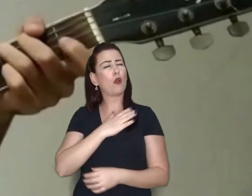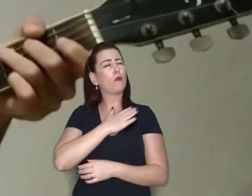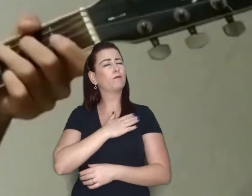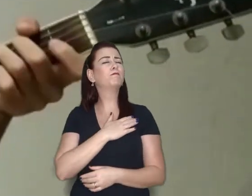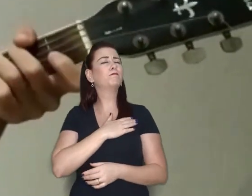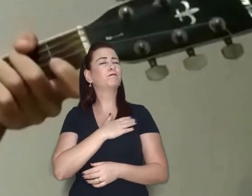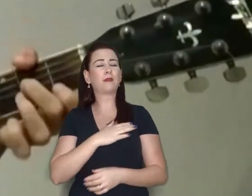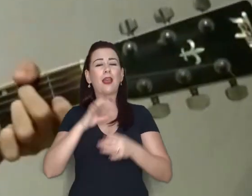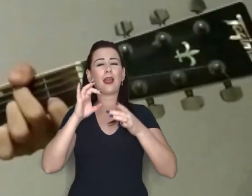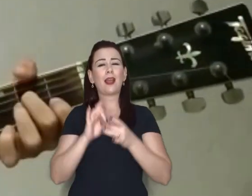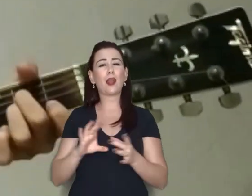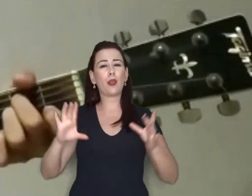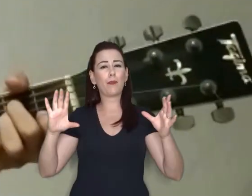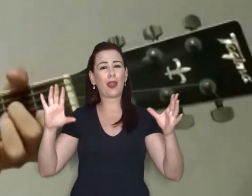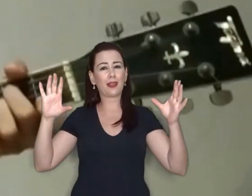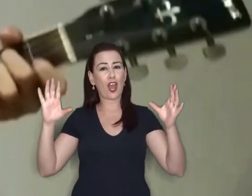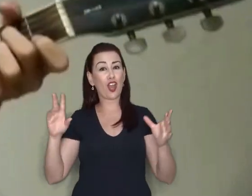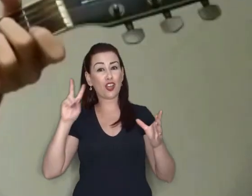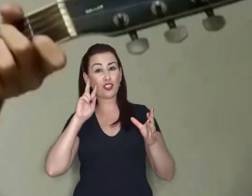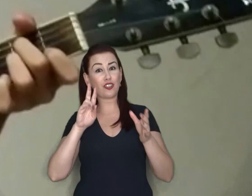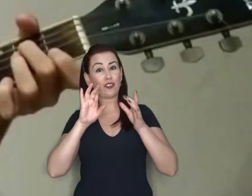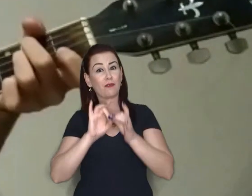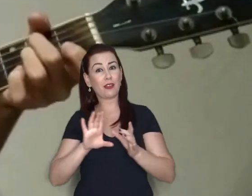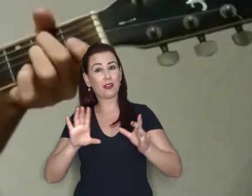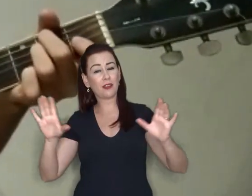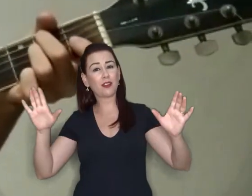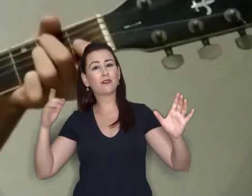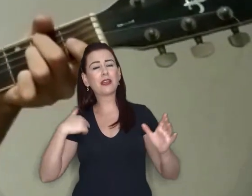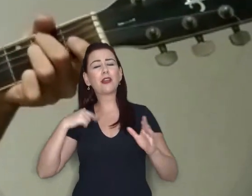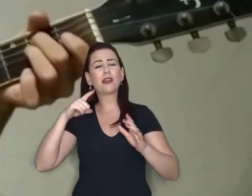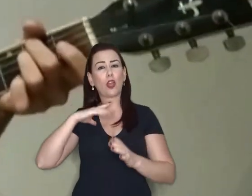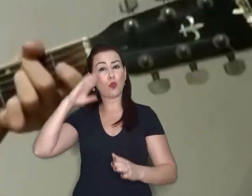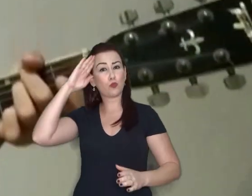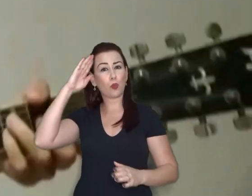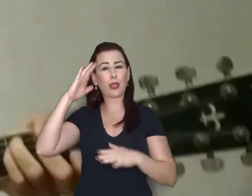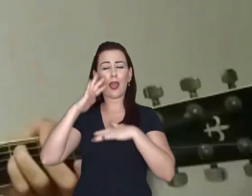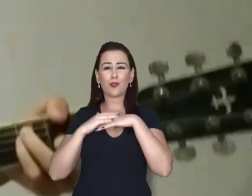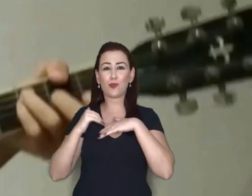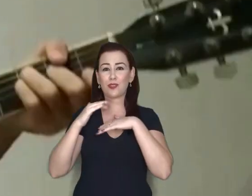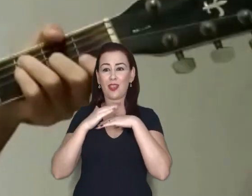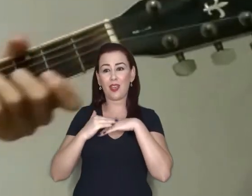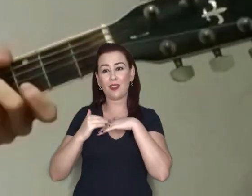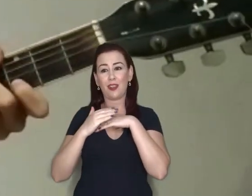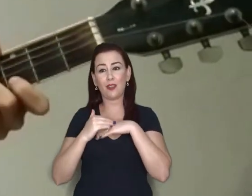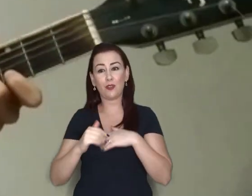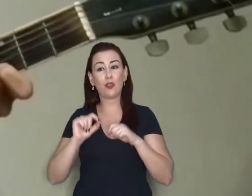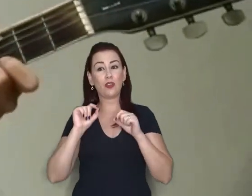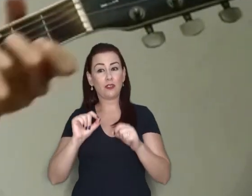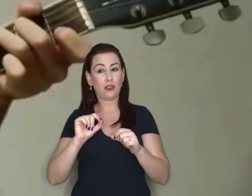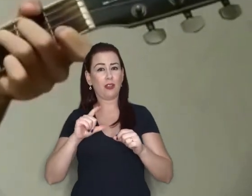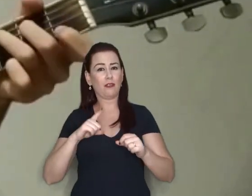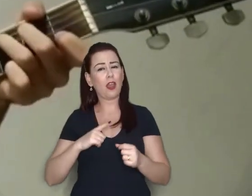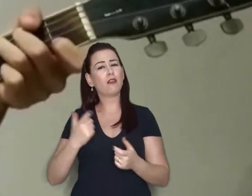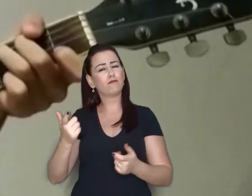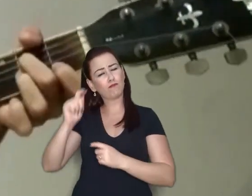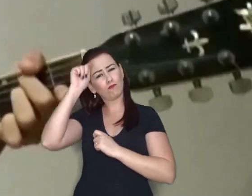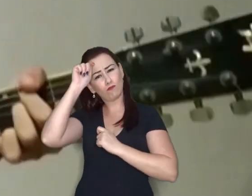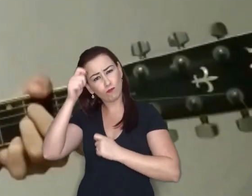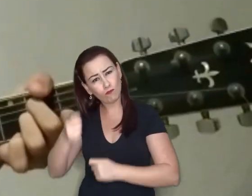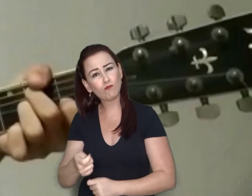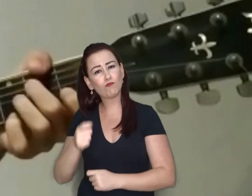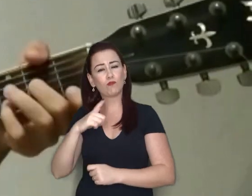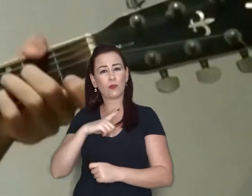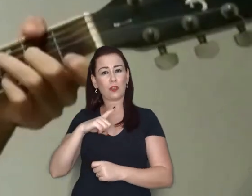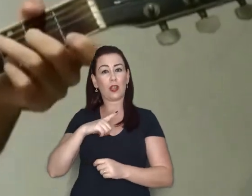liberdade, marcham bravos guerreiros. Lima e Silva reverencia